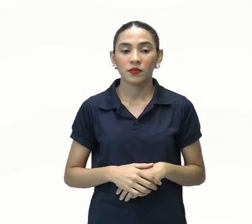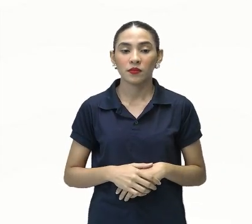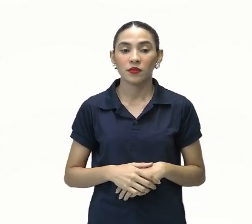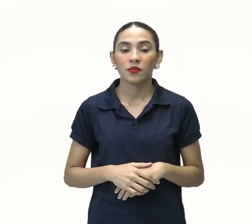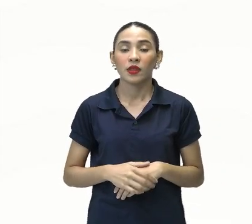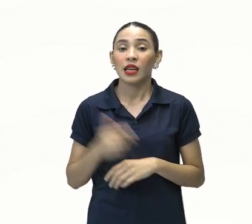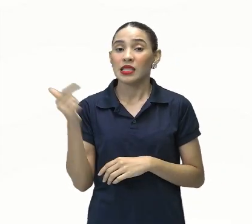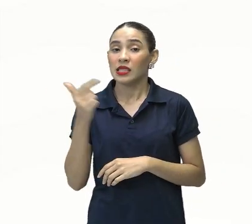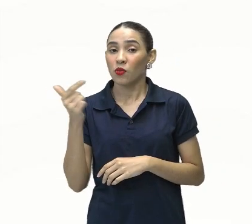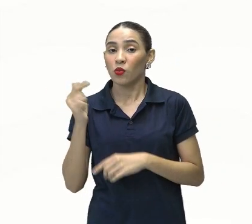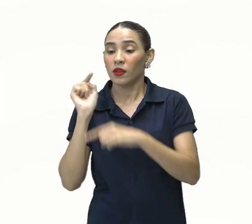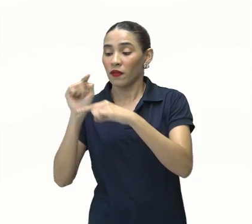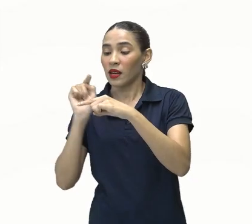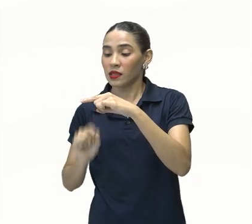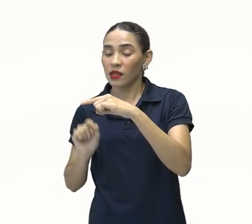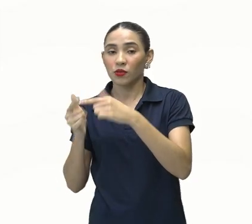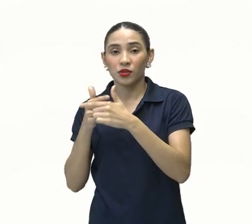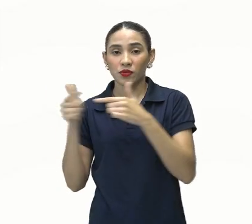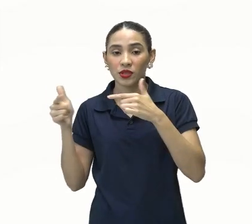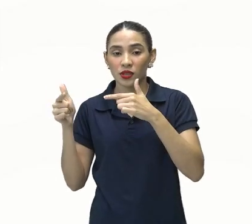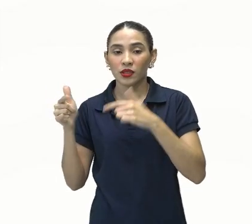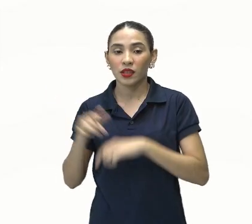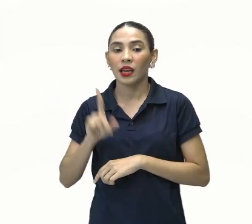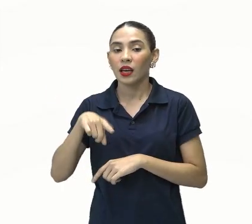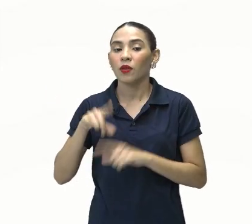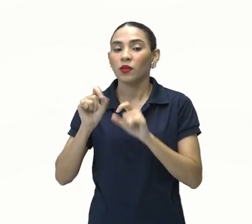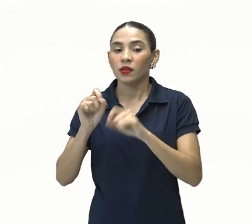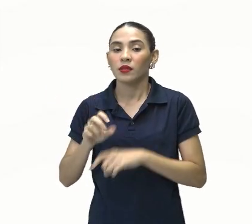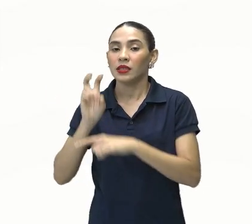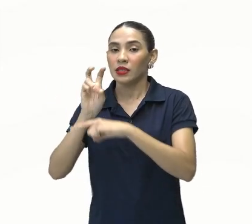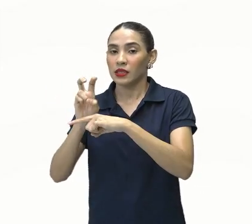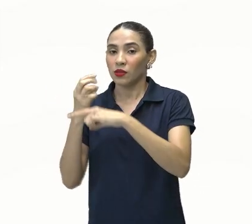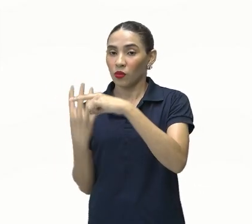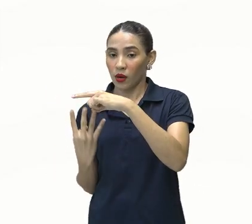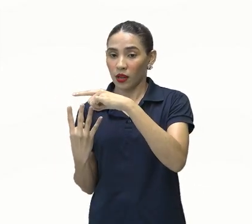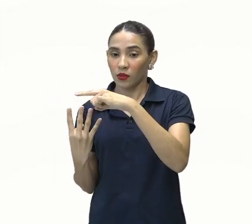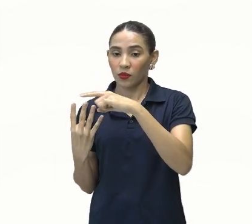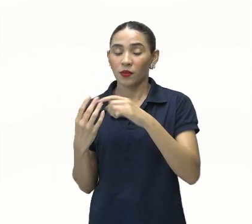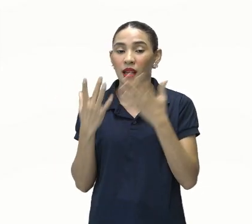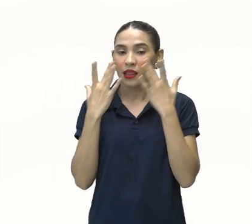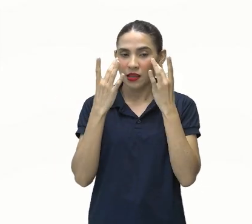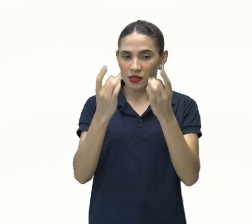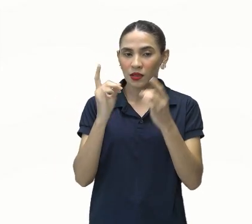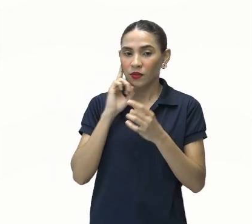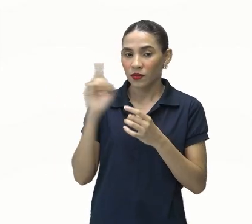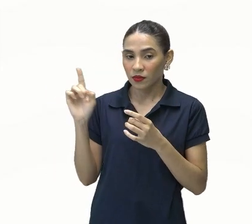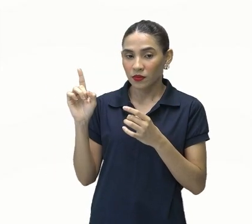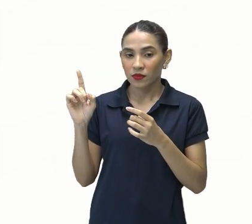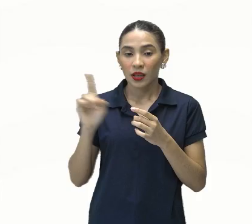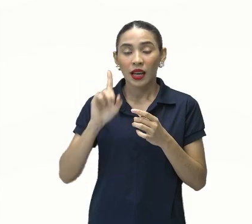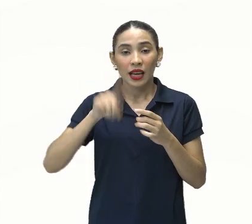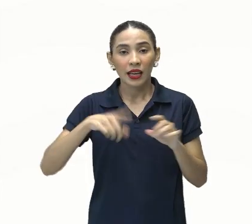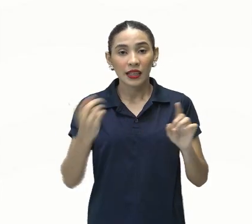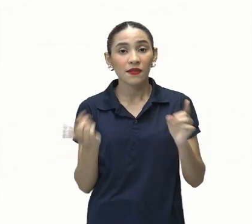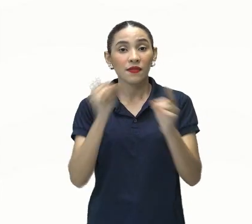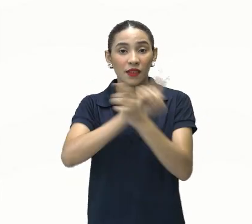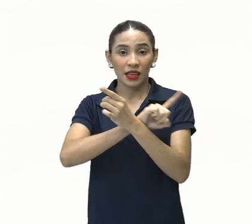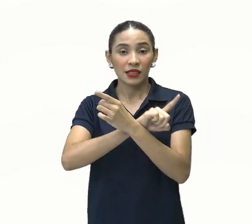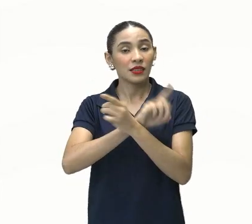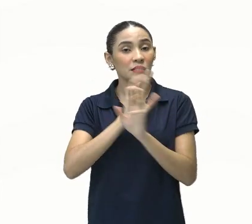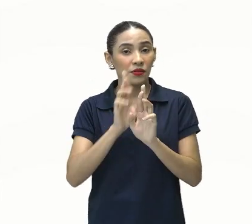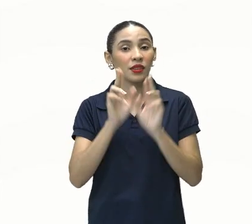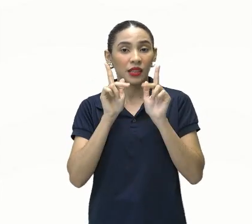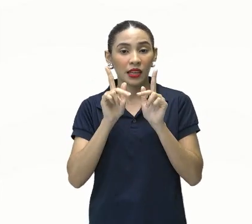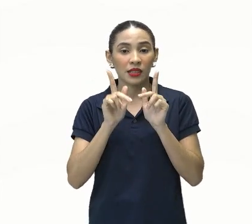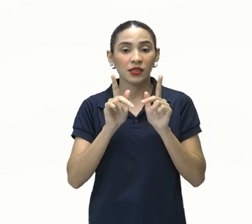E a minha segunda fração simplificada é 5/4. Observe que elas são inversas,